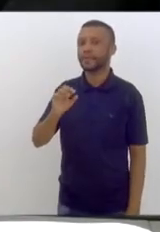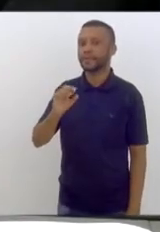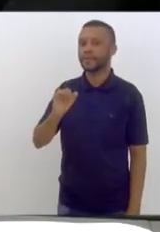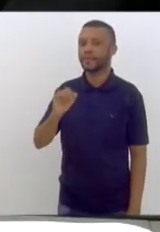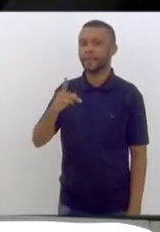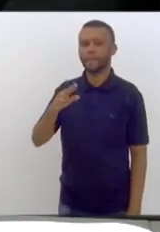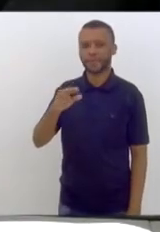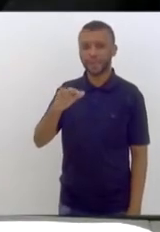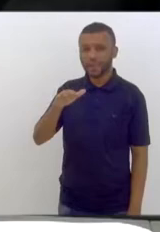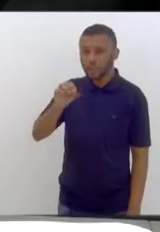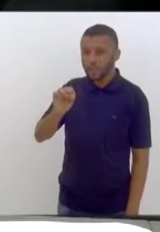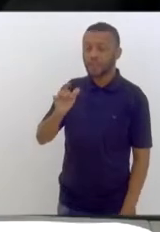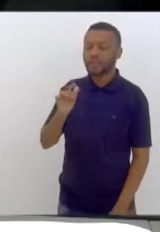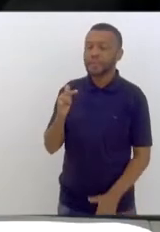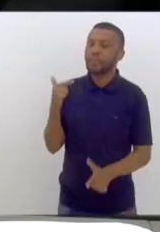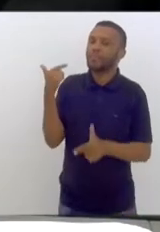anos